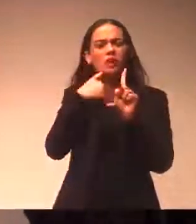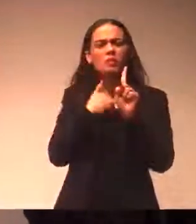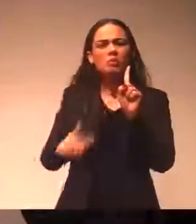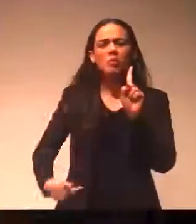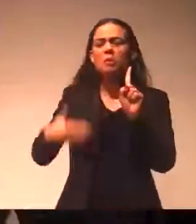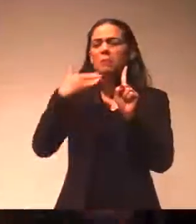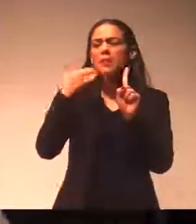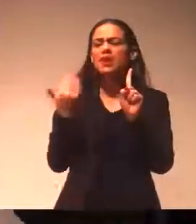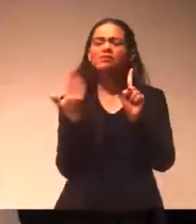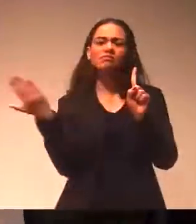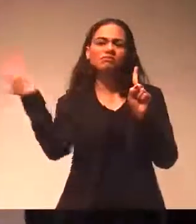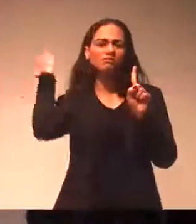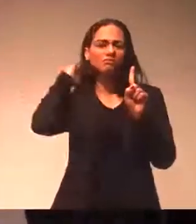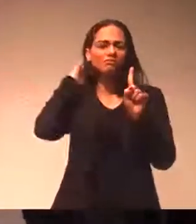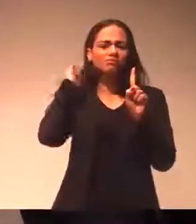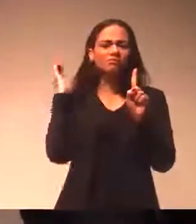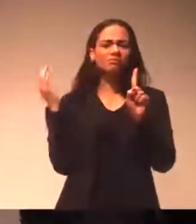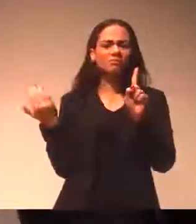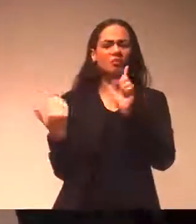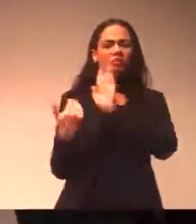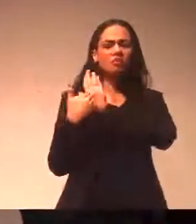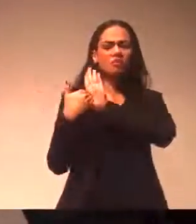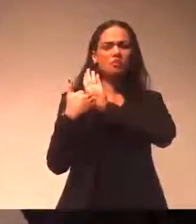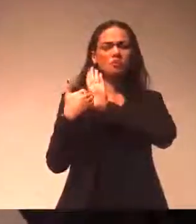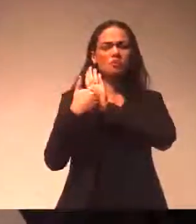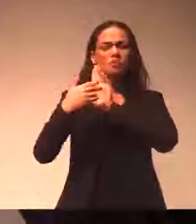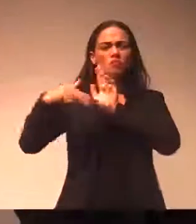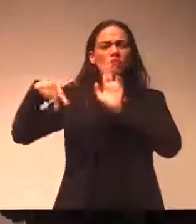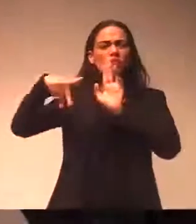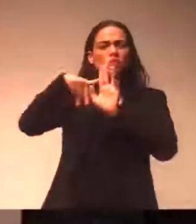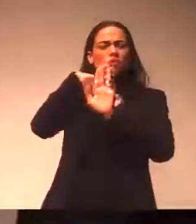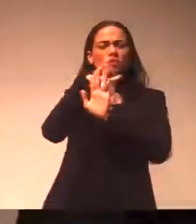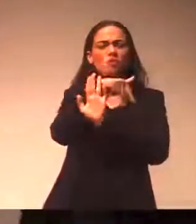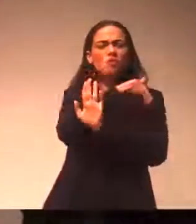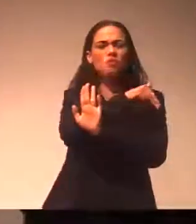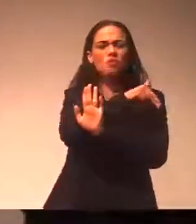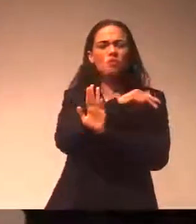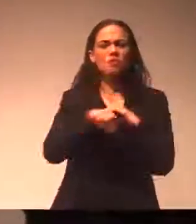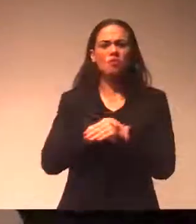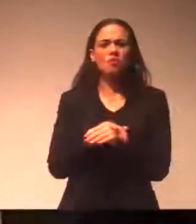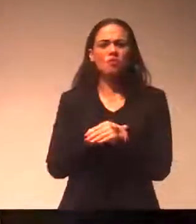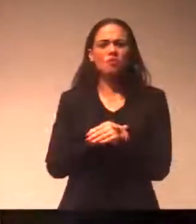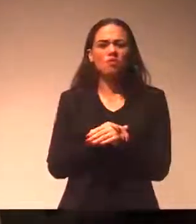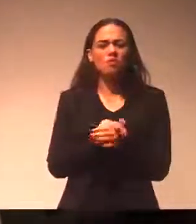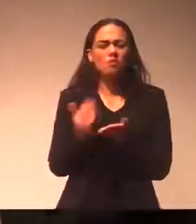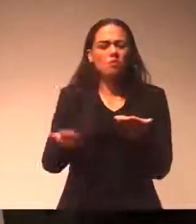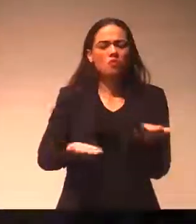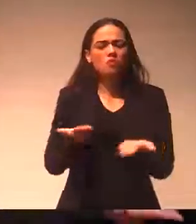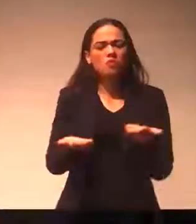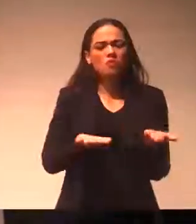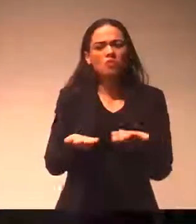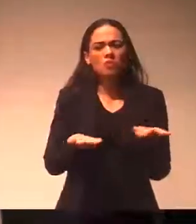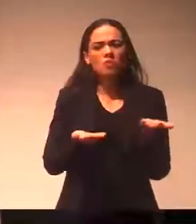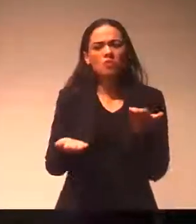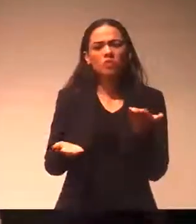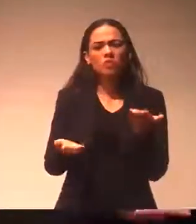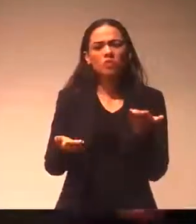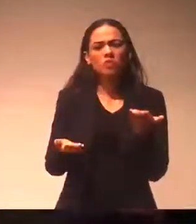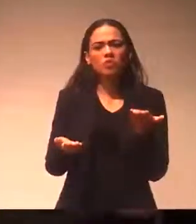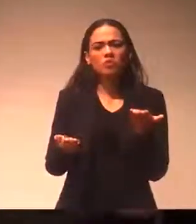fundo, mostra documentos oralmente, não fala onde foi entregue os serviços e pede para